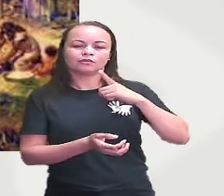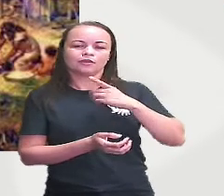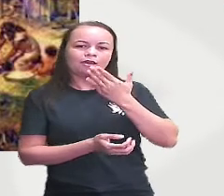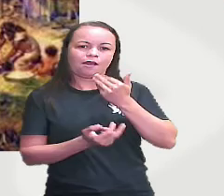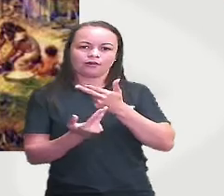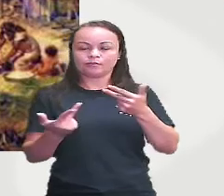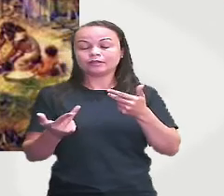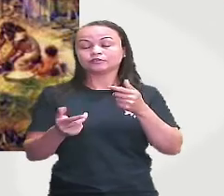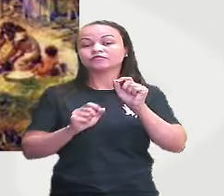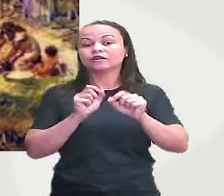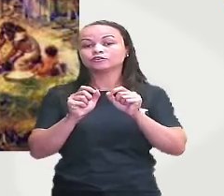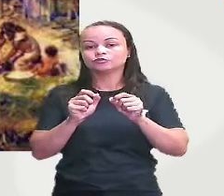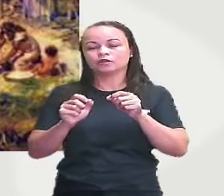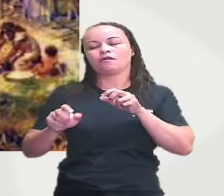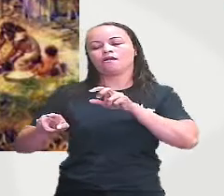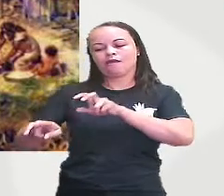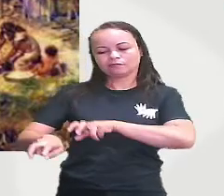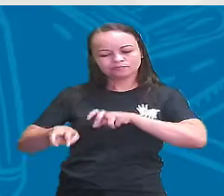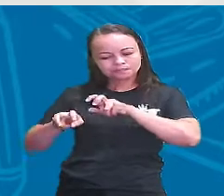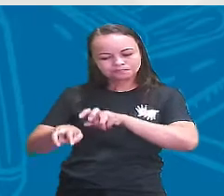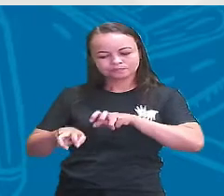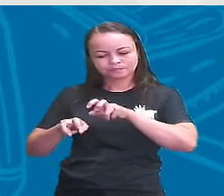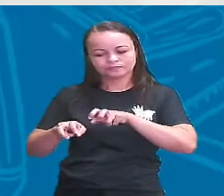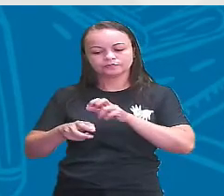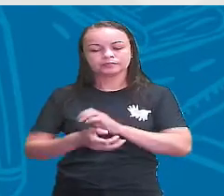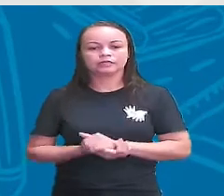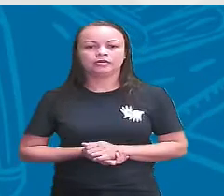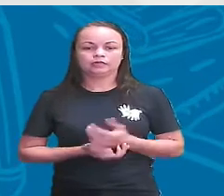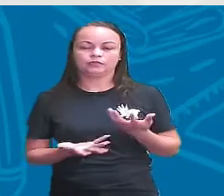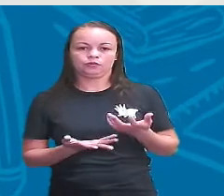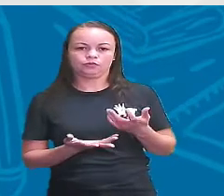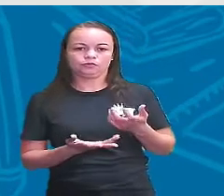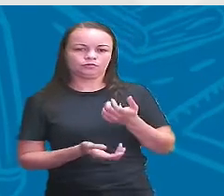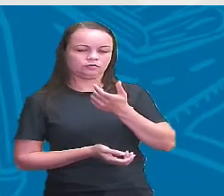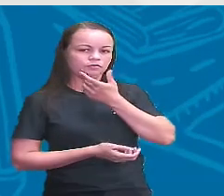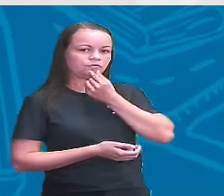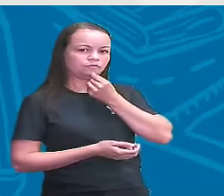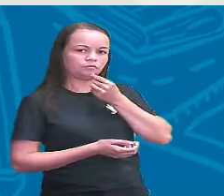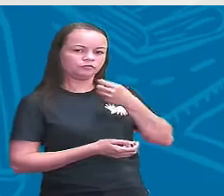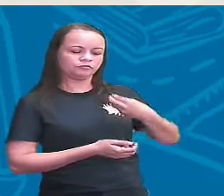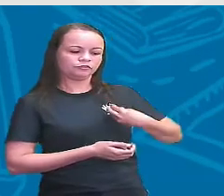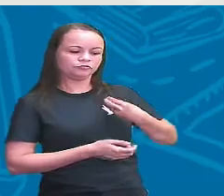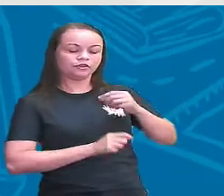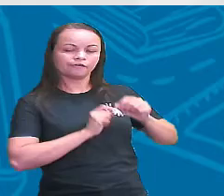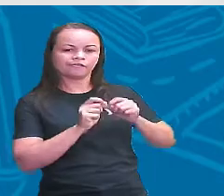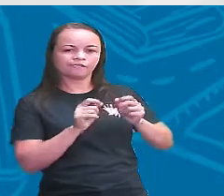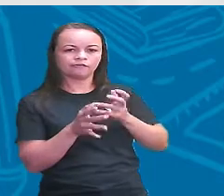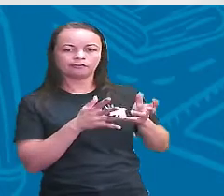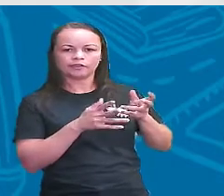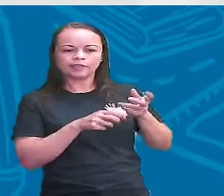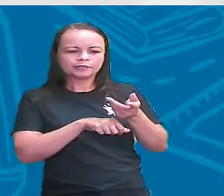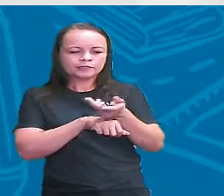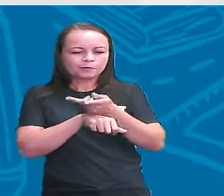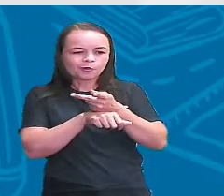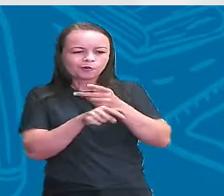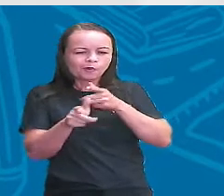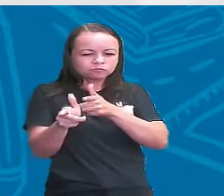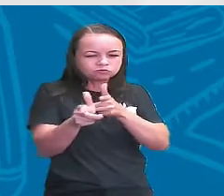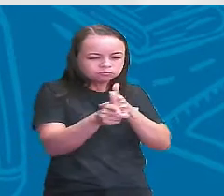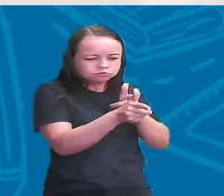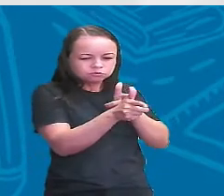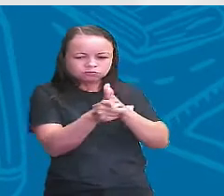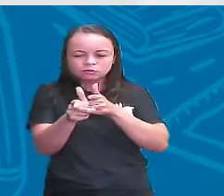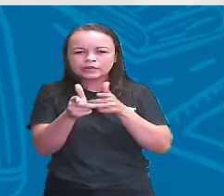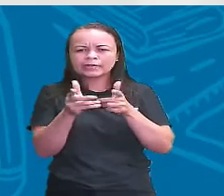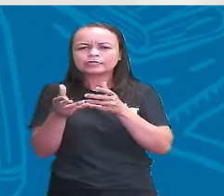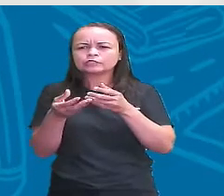através da agricultura. Então, olha só, o homem ele vivia de caça. Chegou uma hora que não tinha mais o que caçar nas redondezas onde